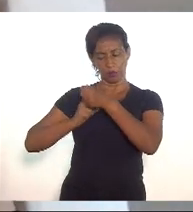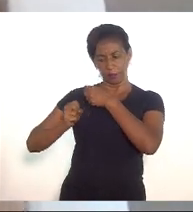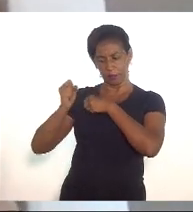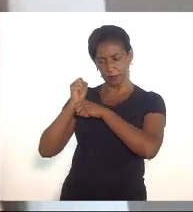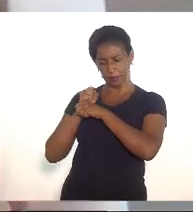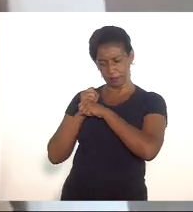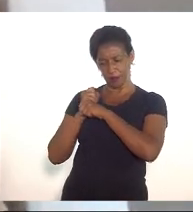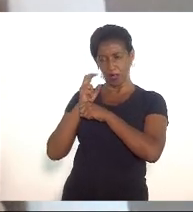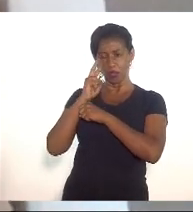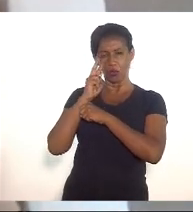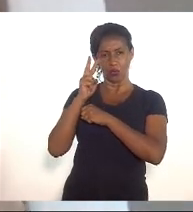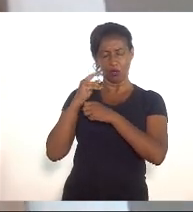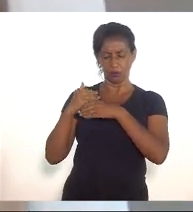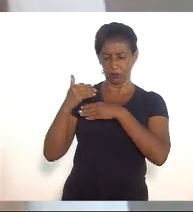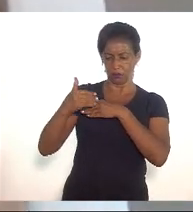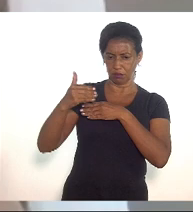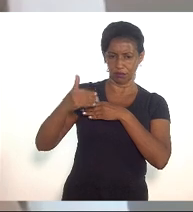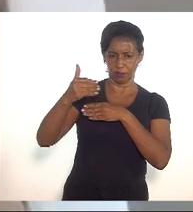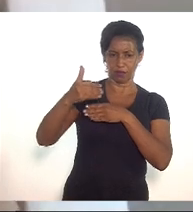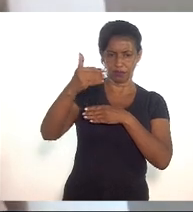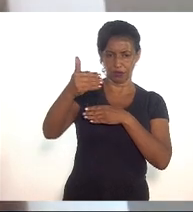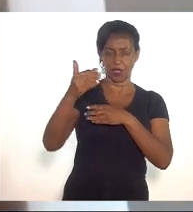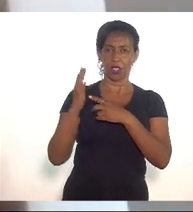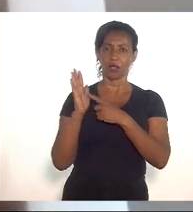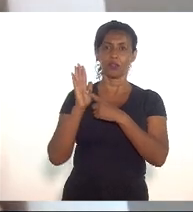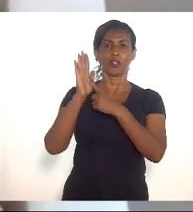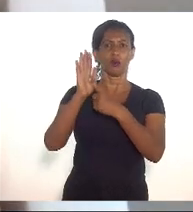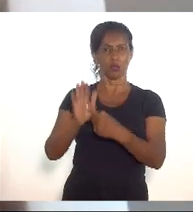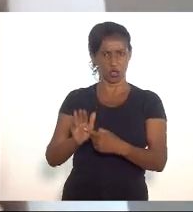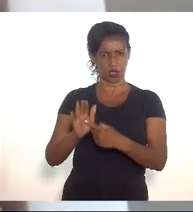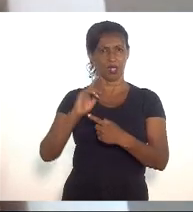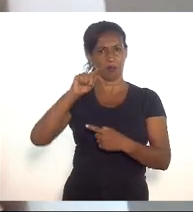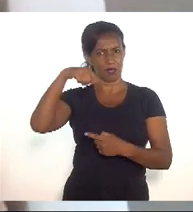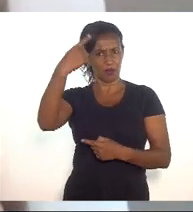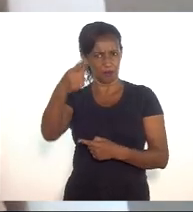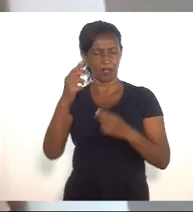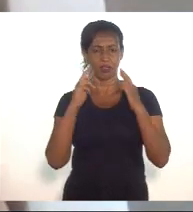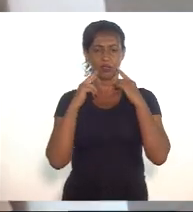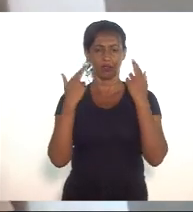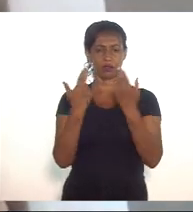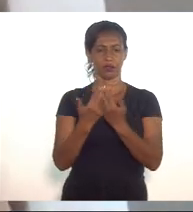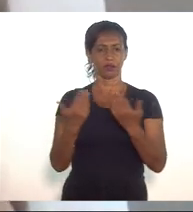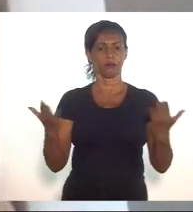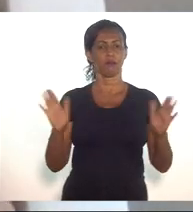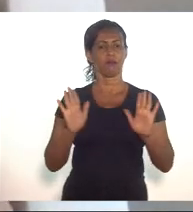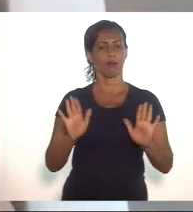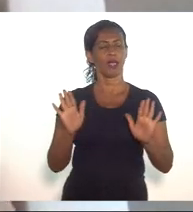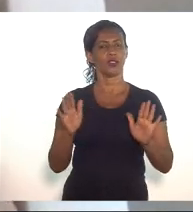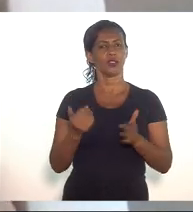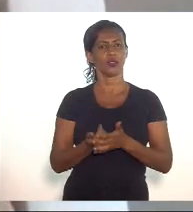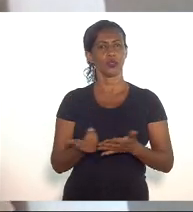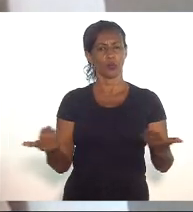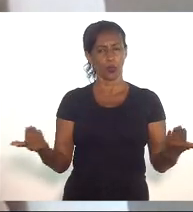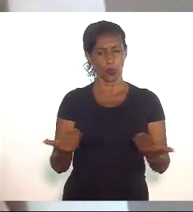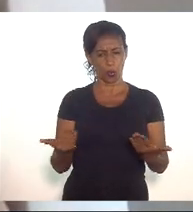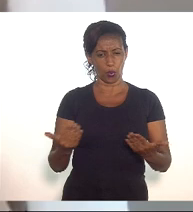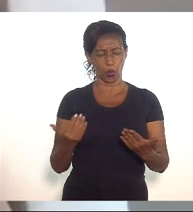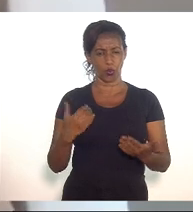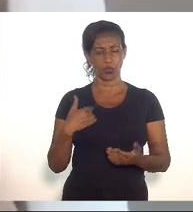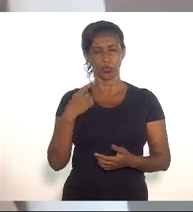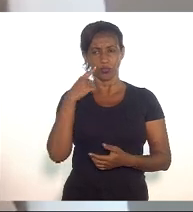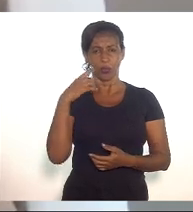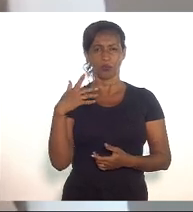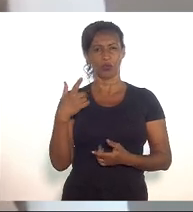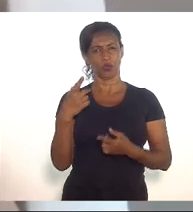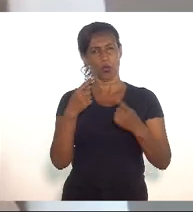sei que eu estou me adiantando um pouco, que eu vou ter que apresentar a LDO para os senhores mais à frente, mas eu gostaria de fazer essa